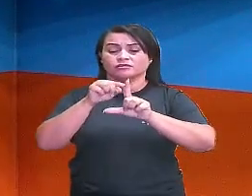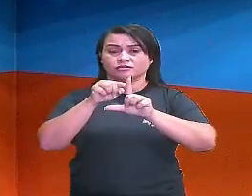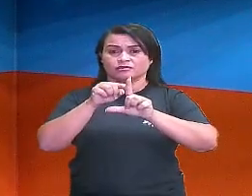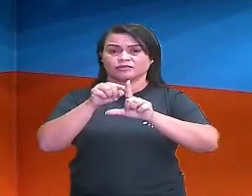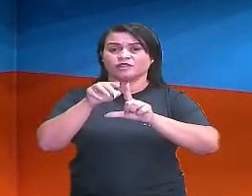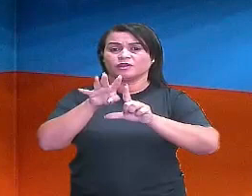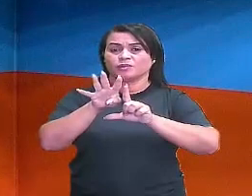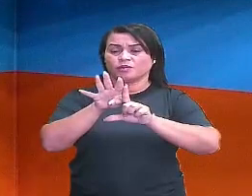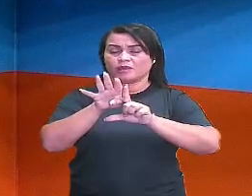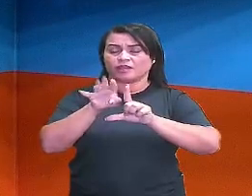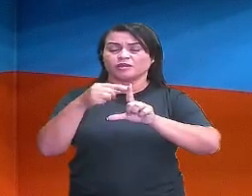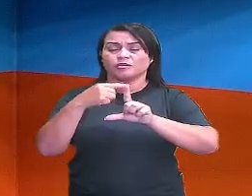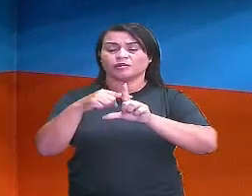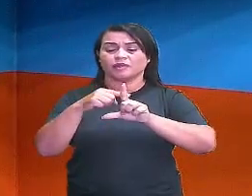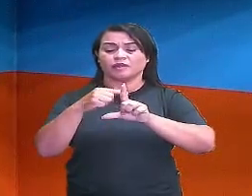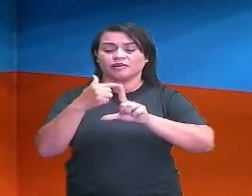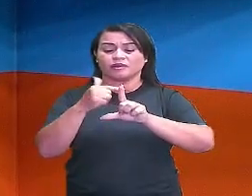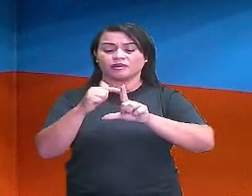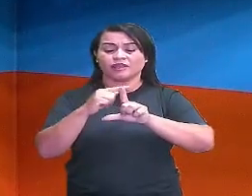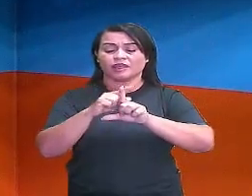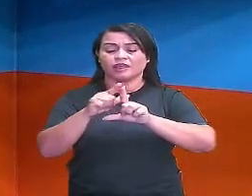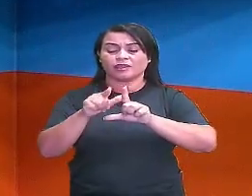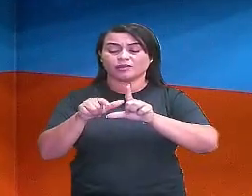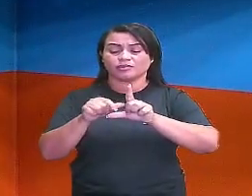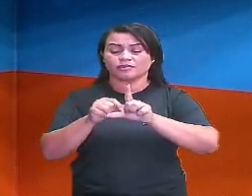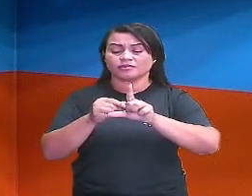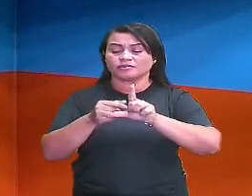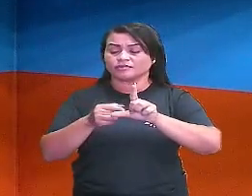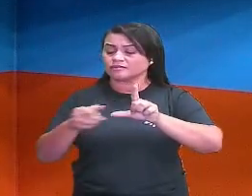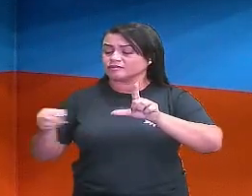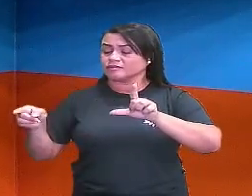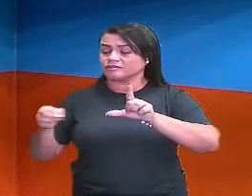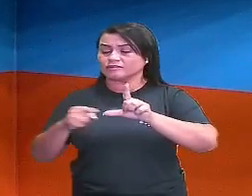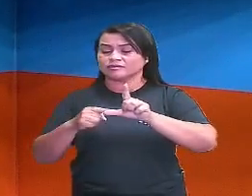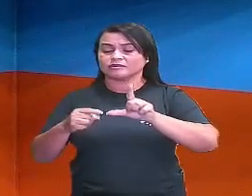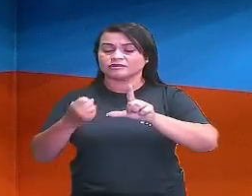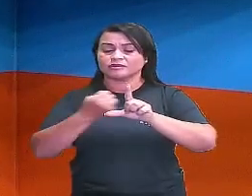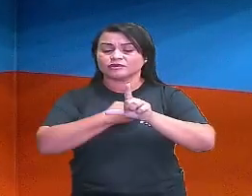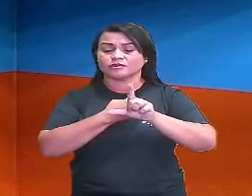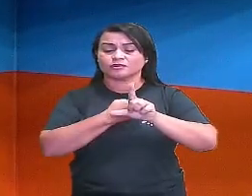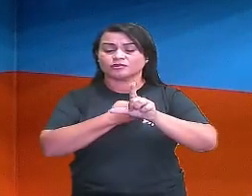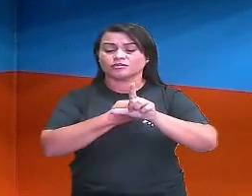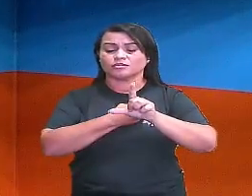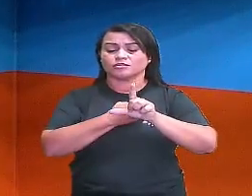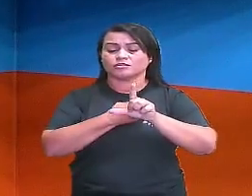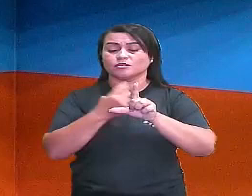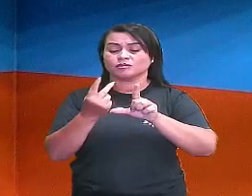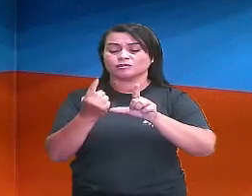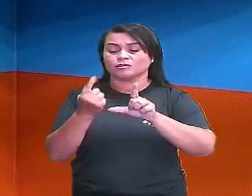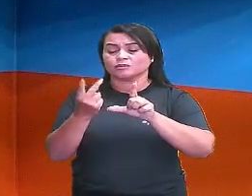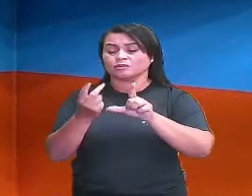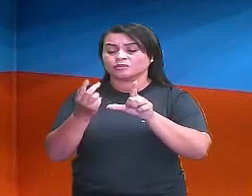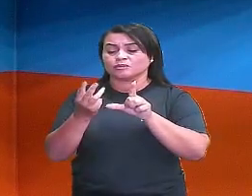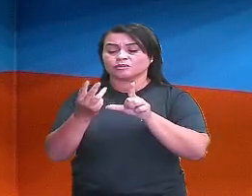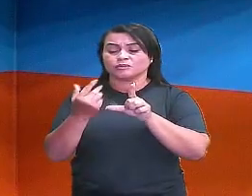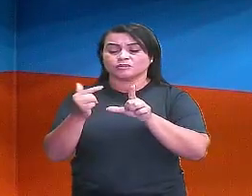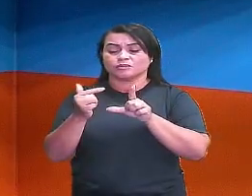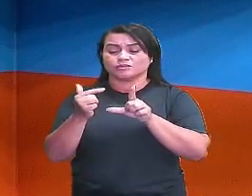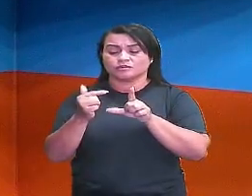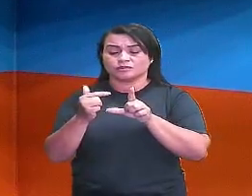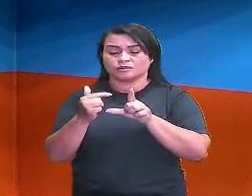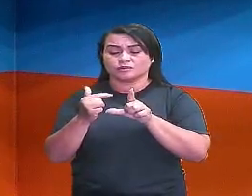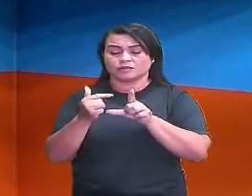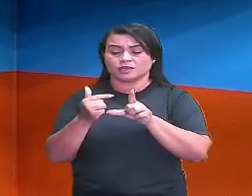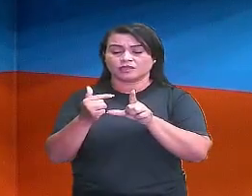4. Porque eu não tenho aqui, ó, a representação de um número 1, 2, 3, não. Então, eu não vou